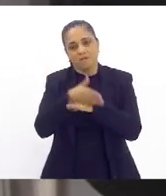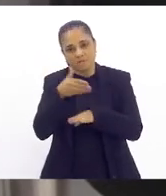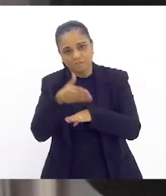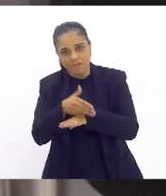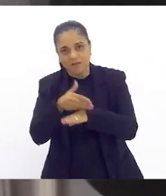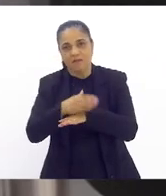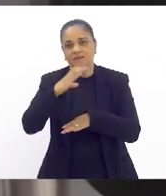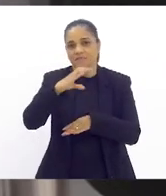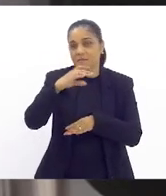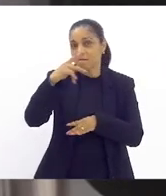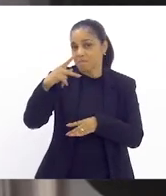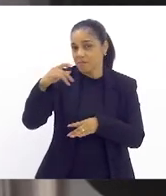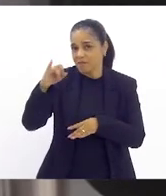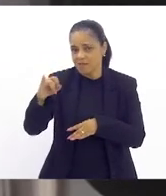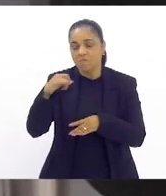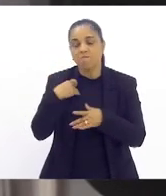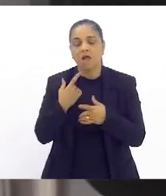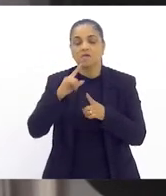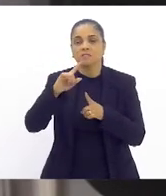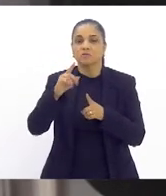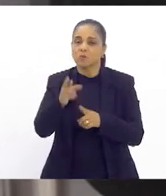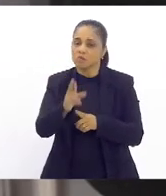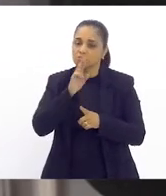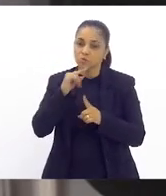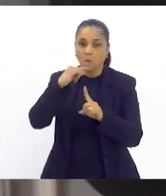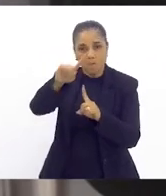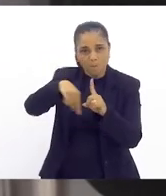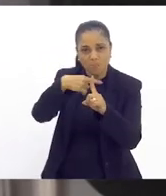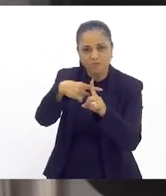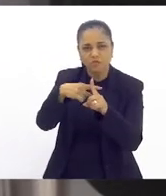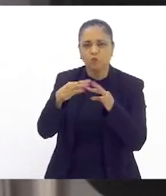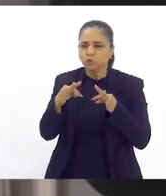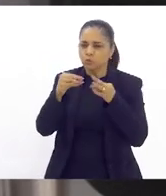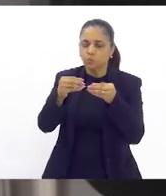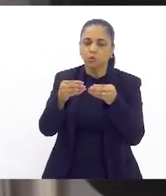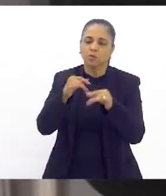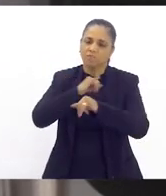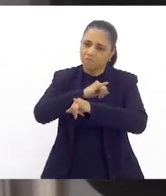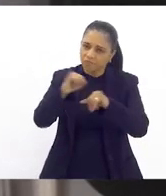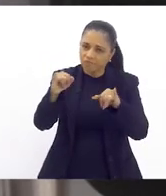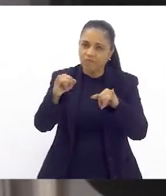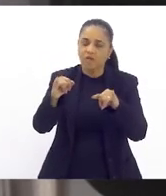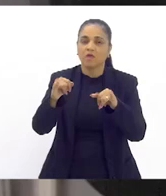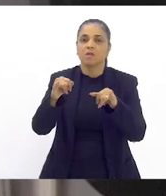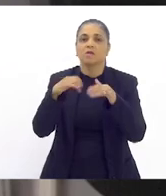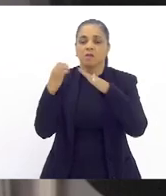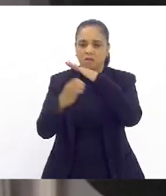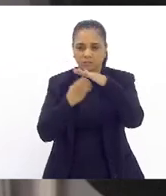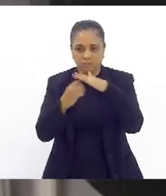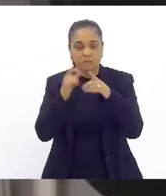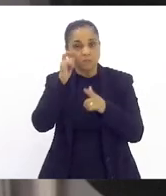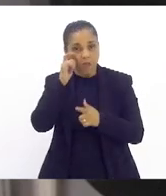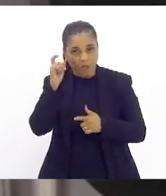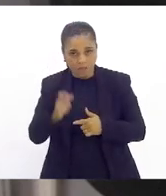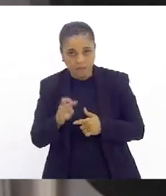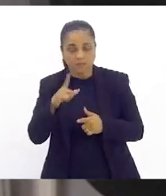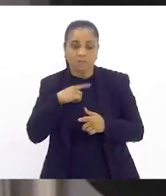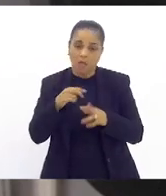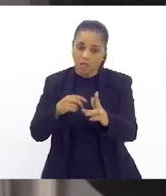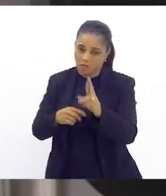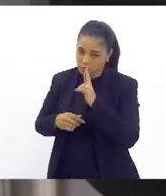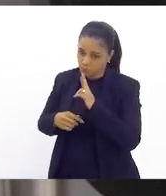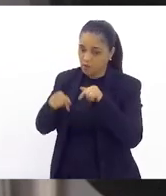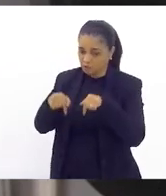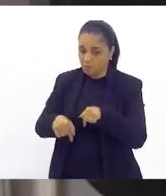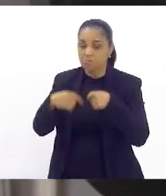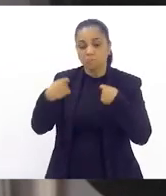sempre é muito positivo tenho certeza que tudo que foi dito aqui as concessionárias estão aqui atentas e vão trazer respostas se elas querem ficar no